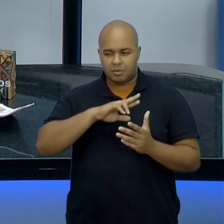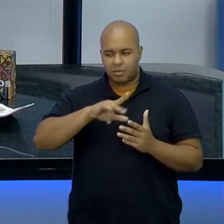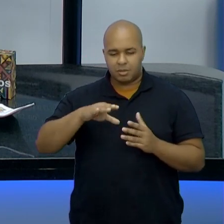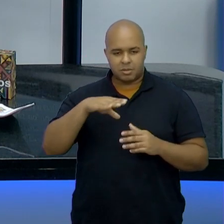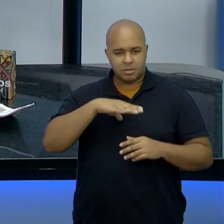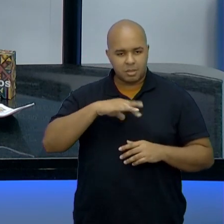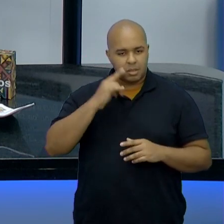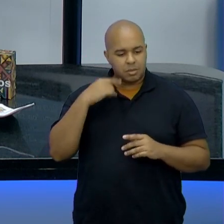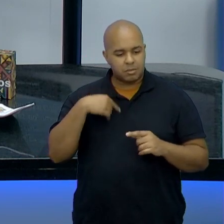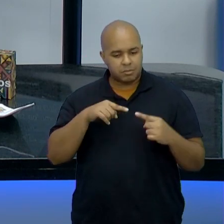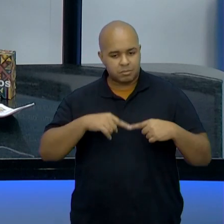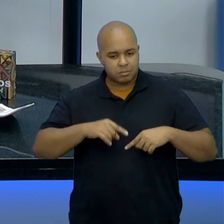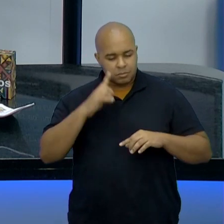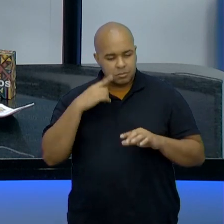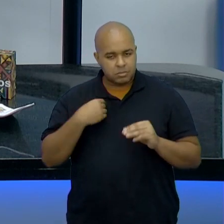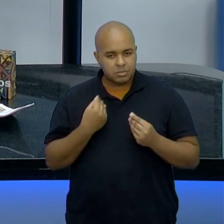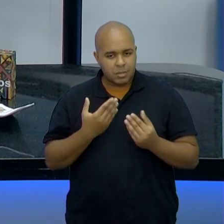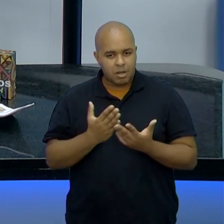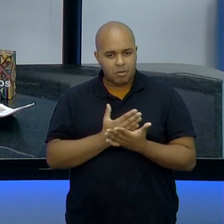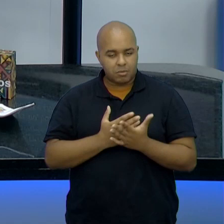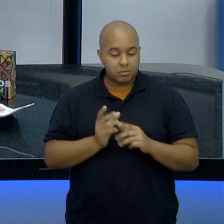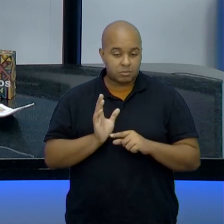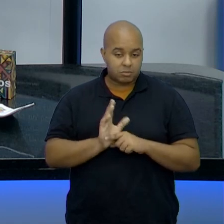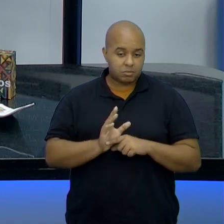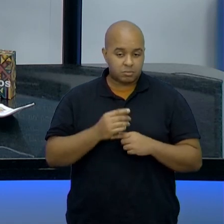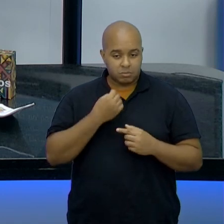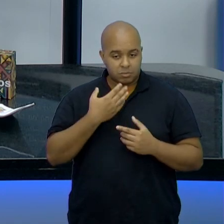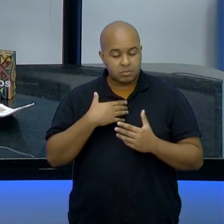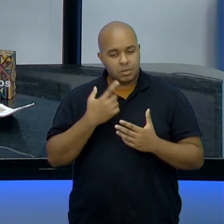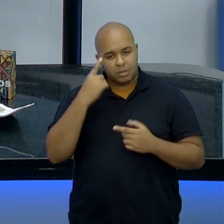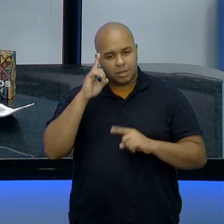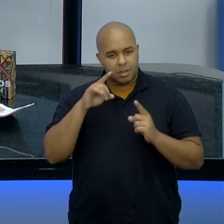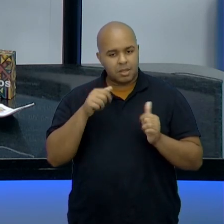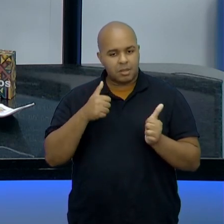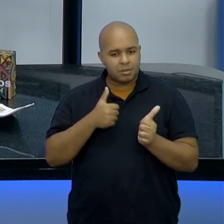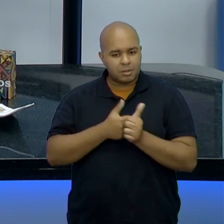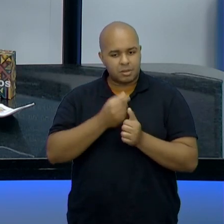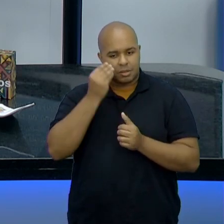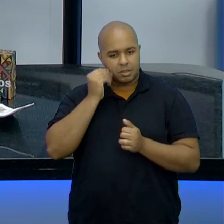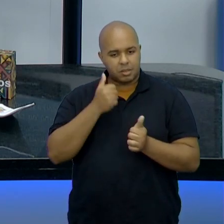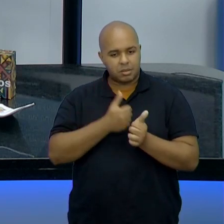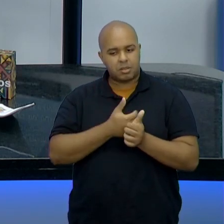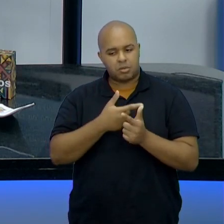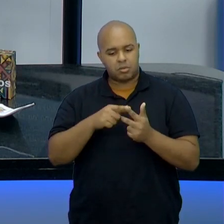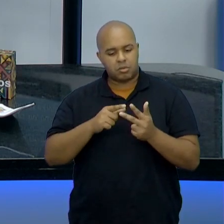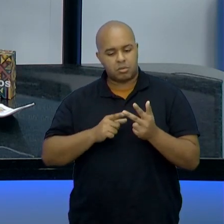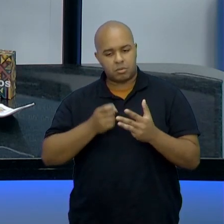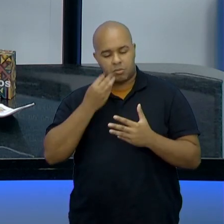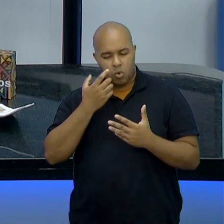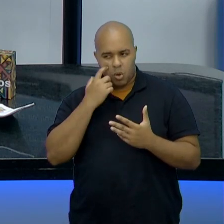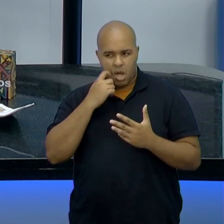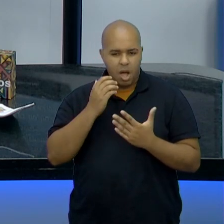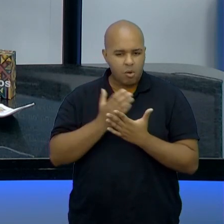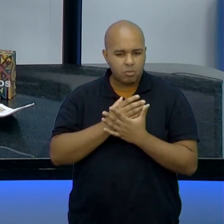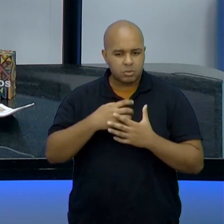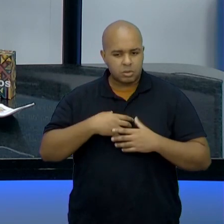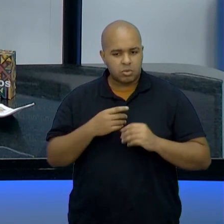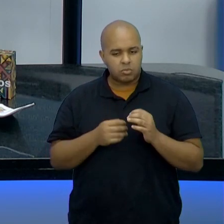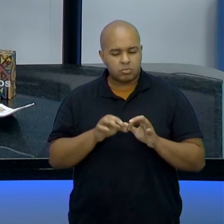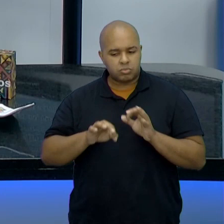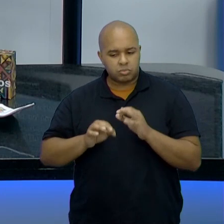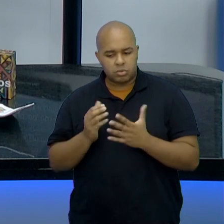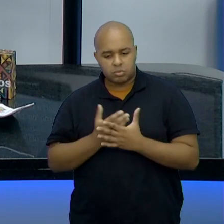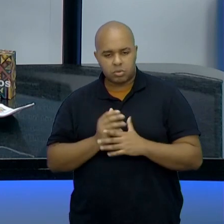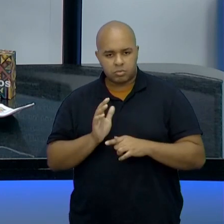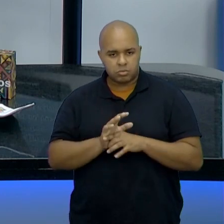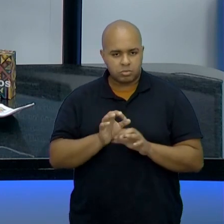cidades que vão dar alguns benefícios. A ideia é tentar aproximar os benefícios de alguma forma com o recurso,